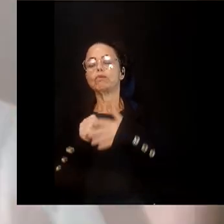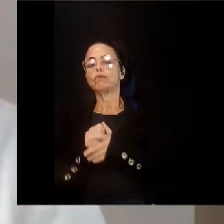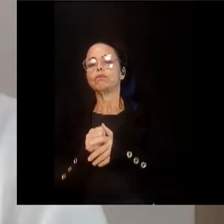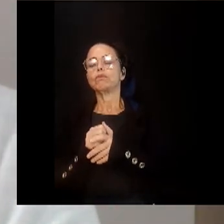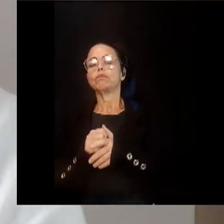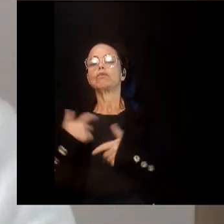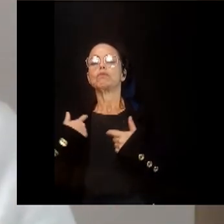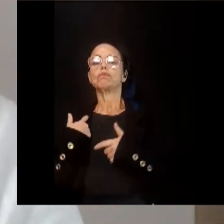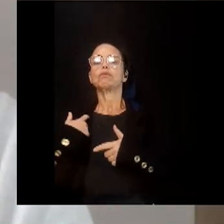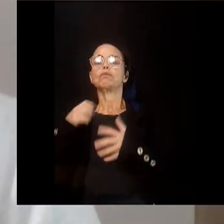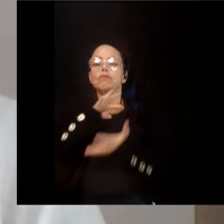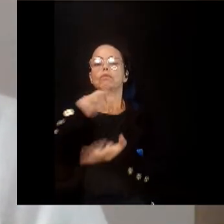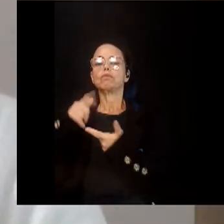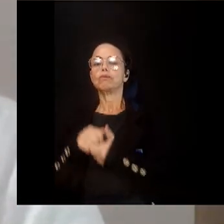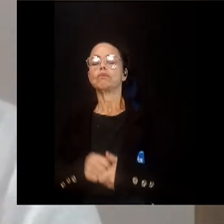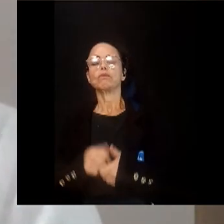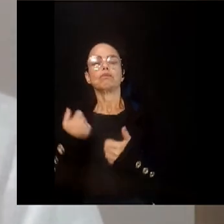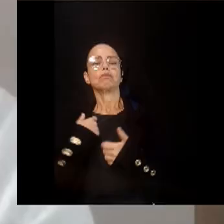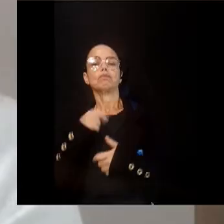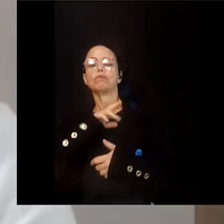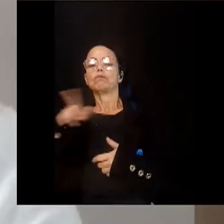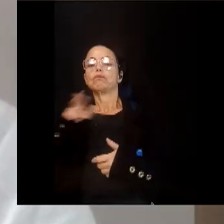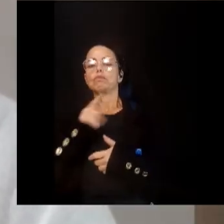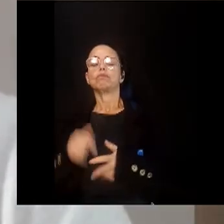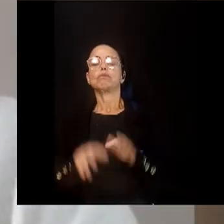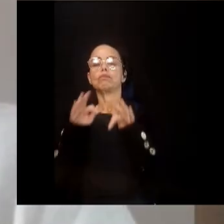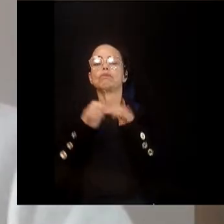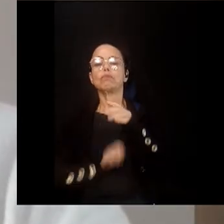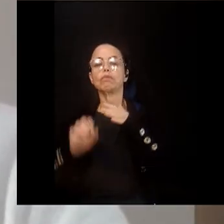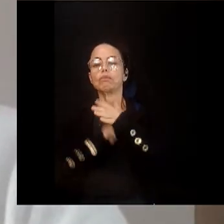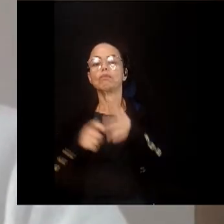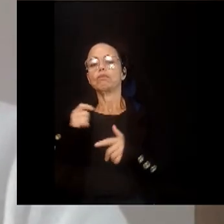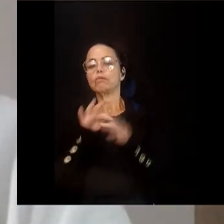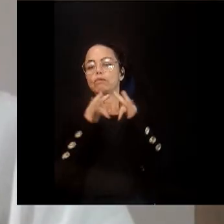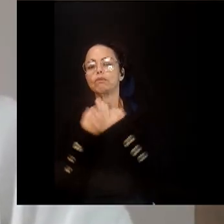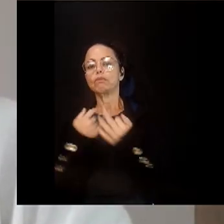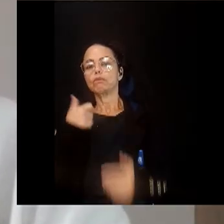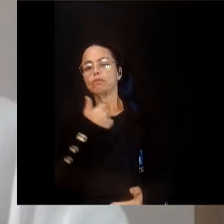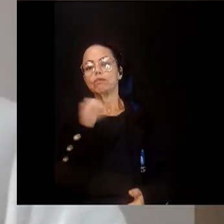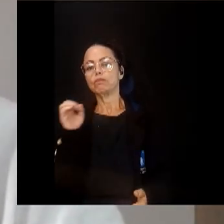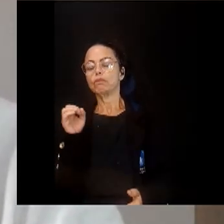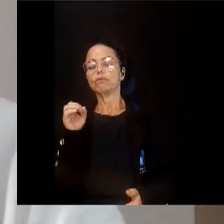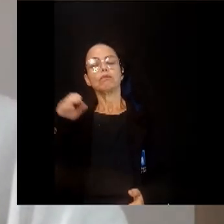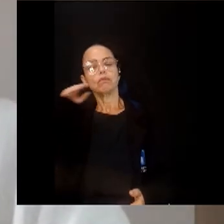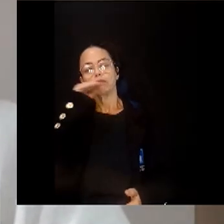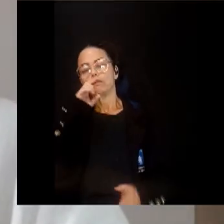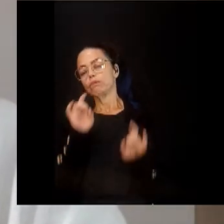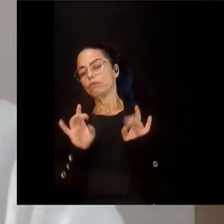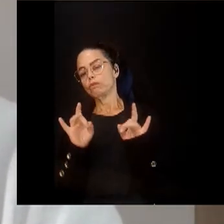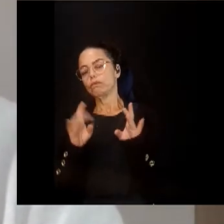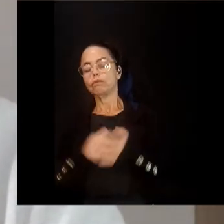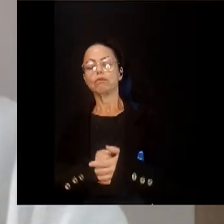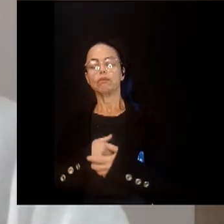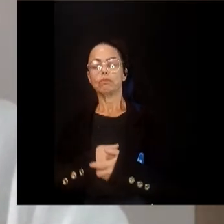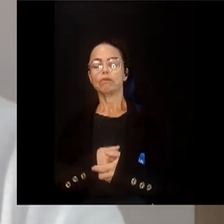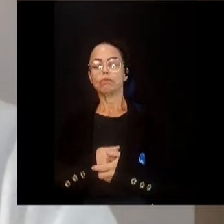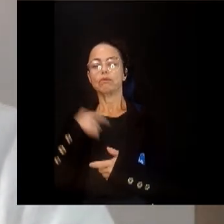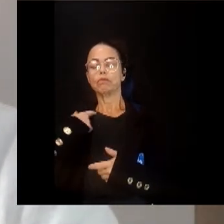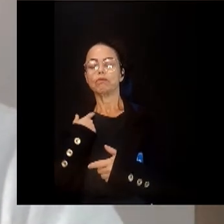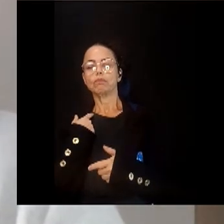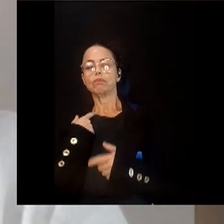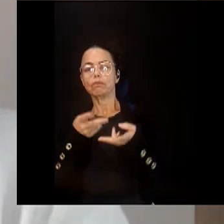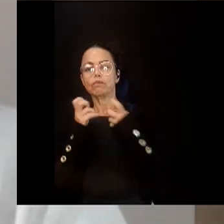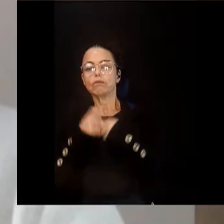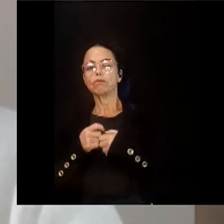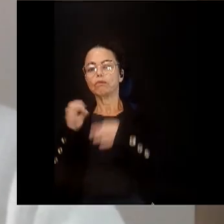muito diferentes de uma empresa familiar e também de uma empresa que tem 10 colaboradores. Então, do ponto de vista jurídico, a gente viu que,